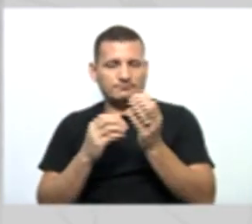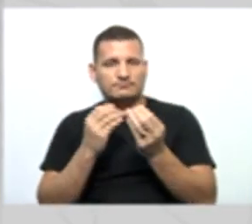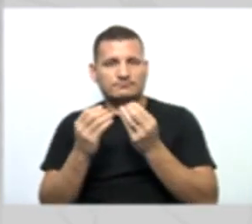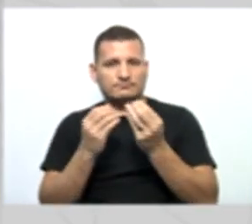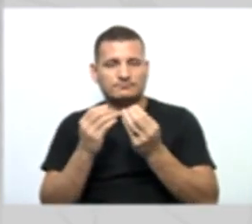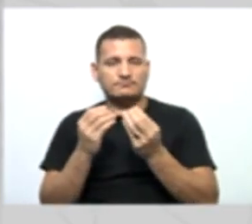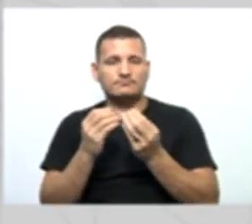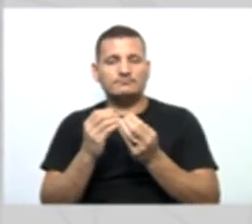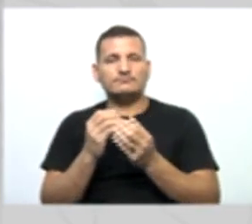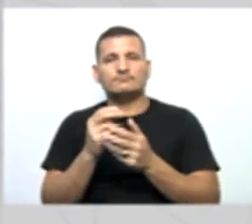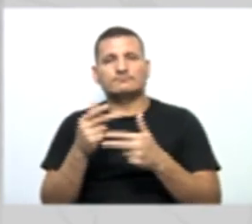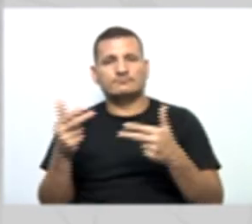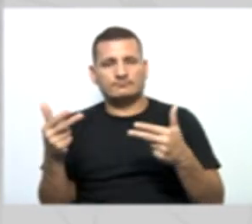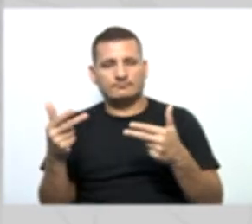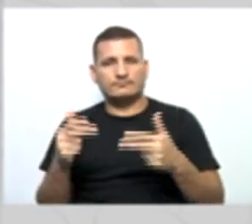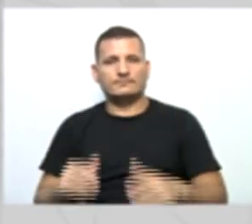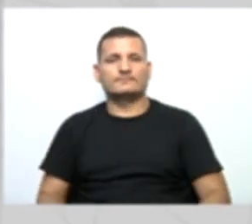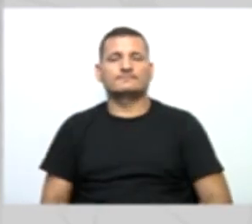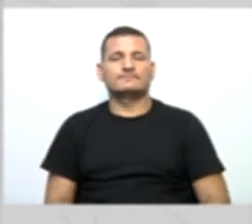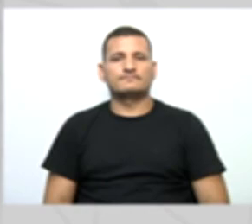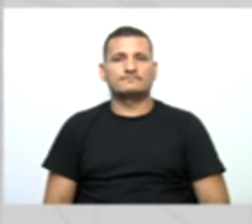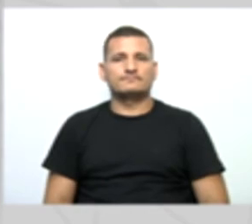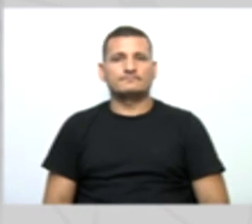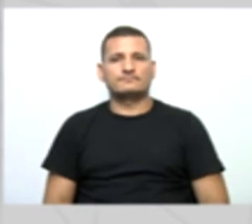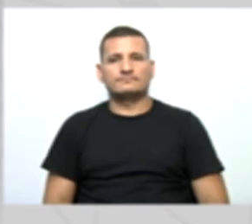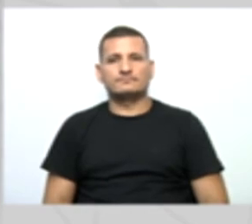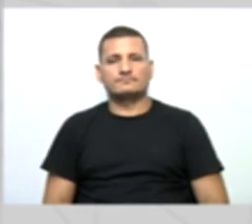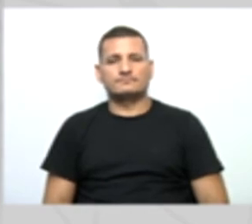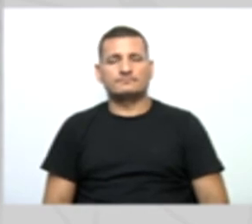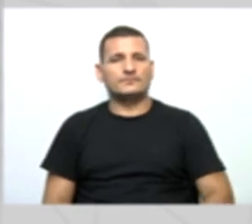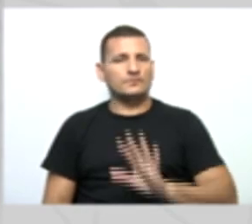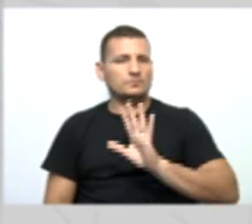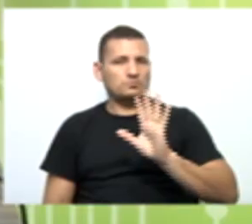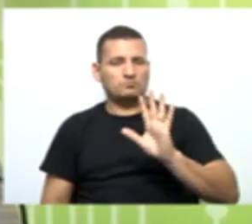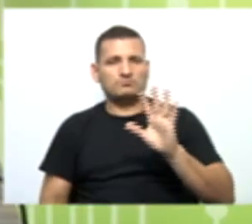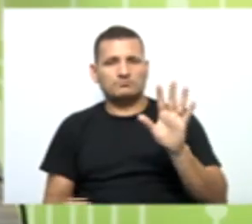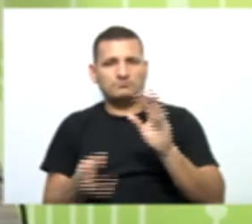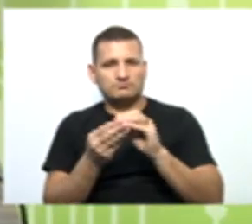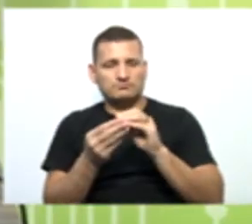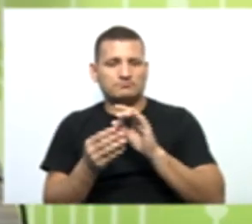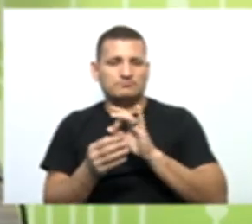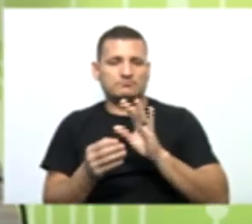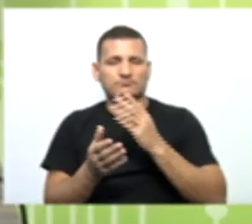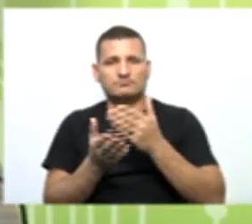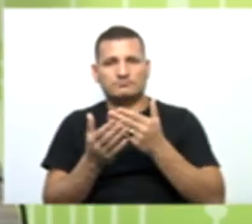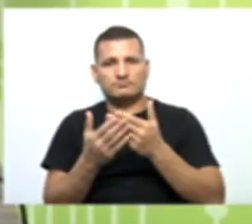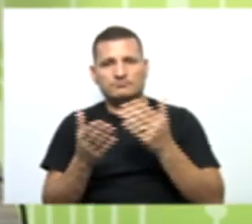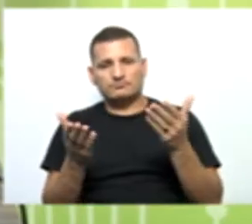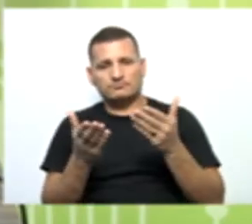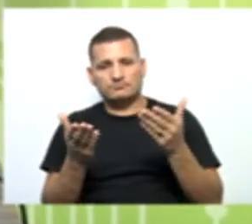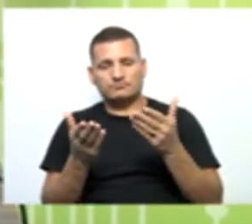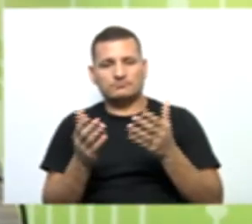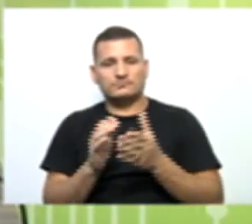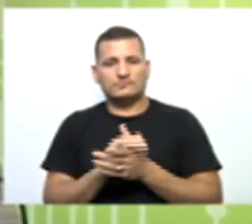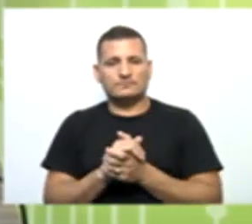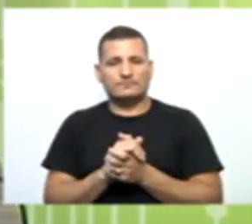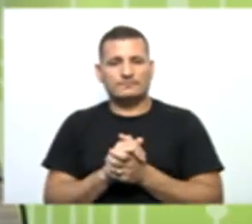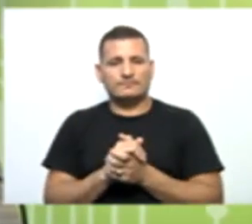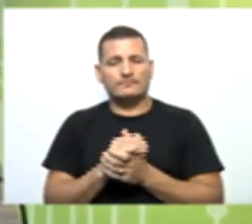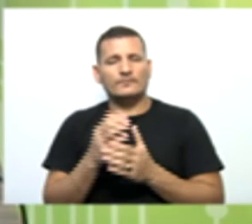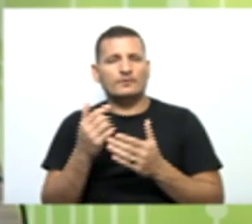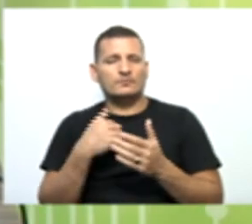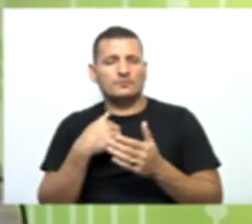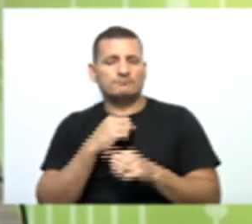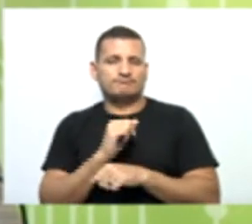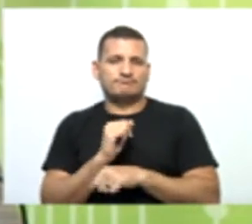do nosso objeto. Beleza? Foi um pequeno complemento, certo, da nossa aula. Eu espero que tenha sido